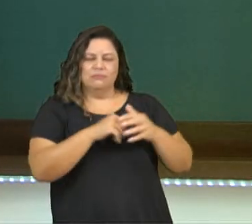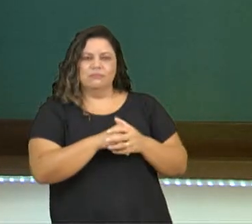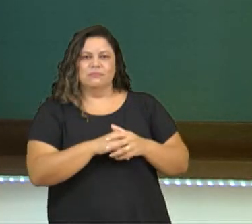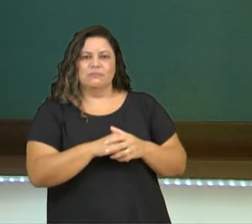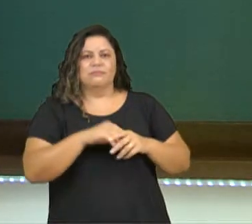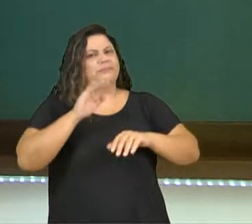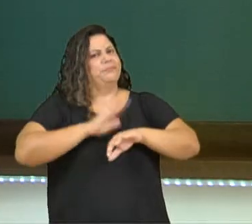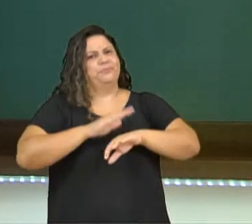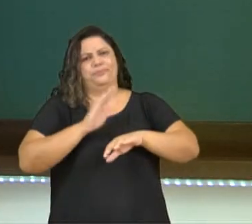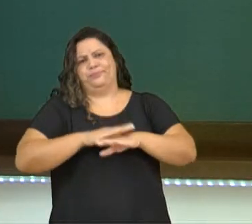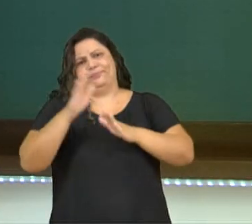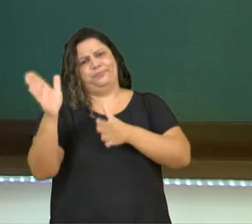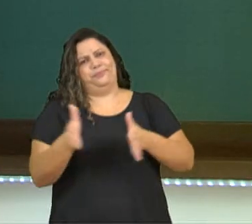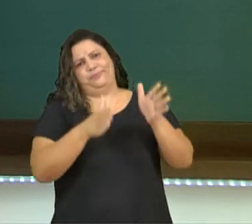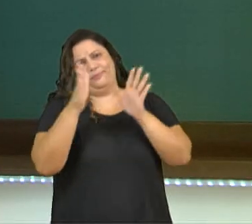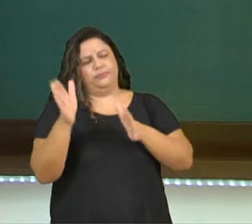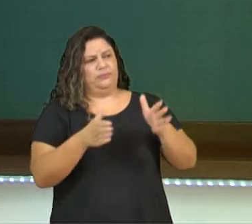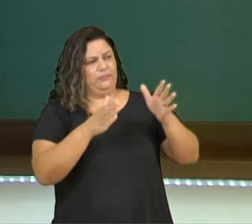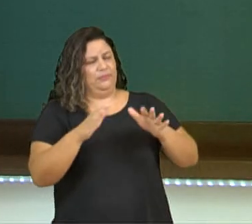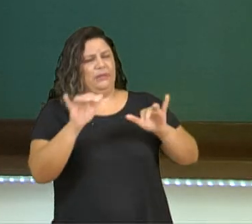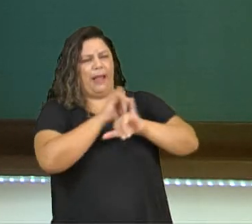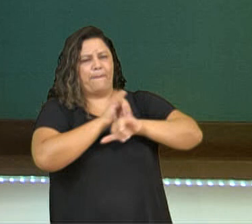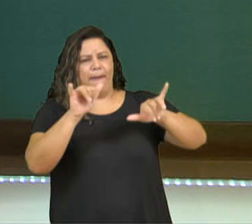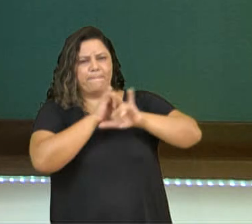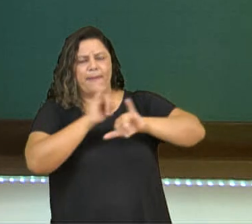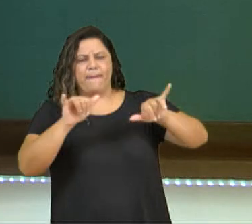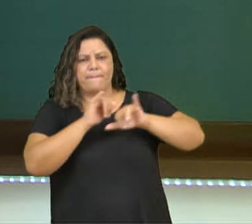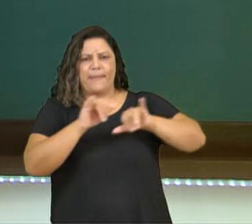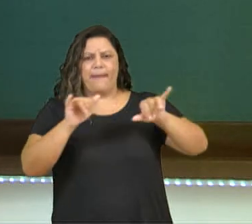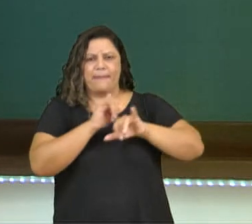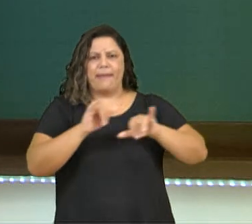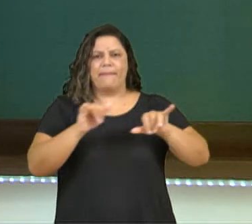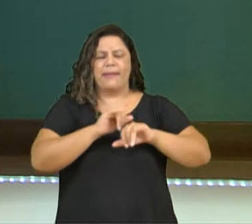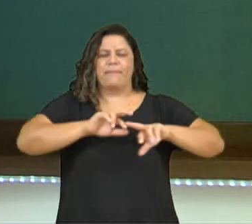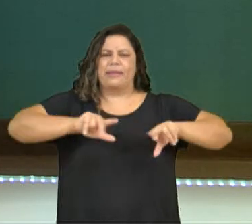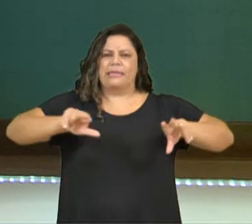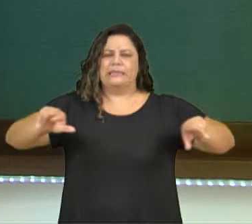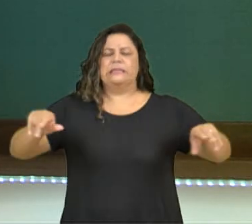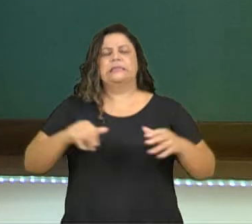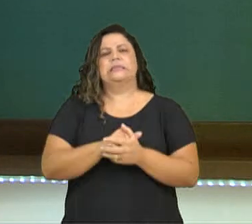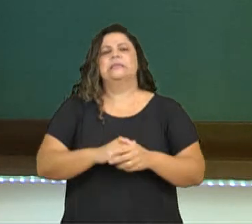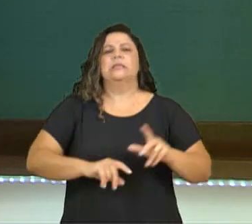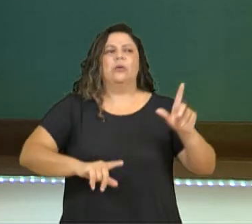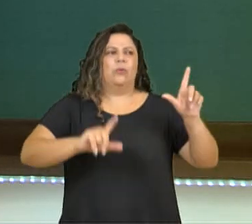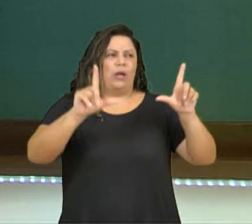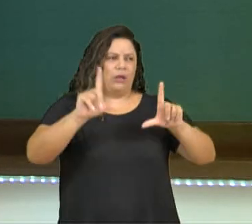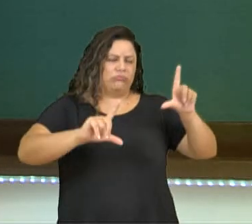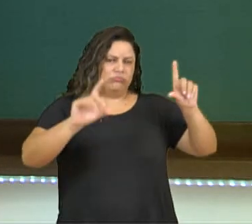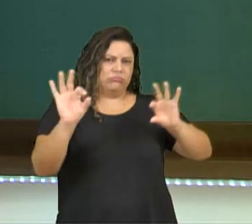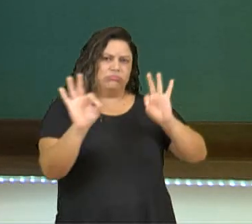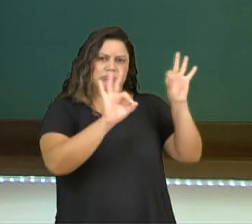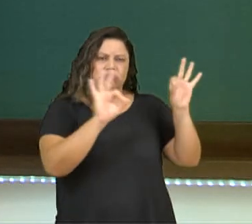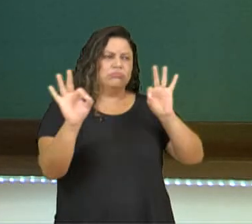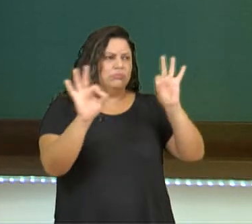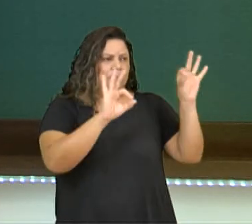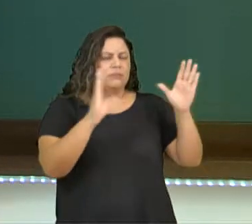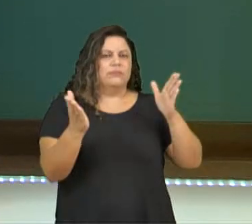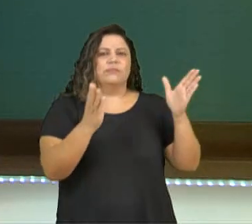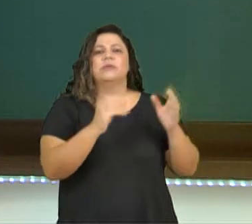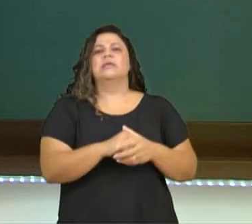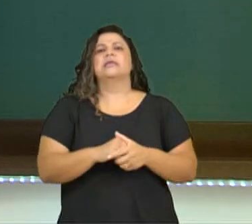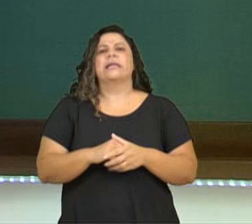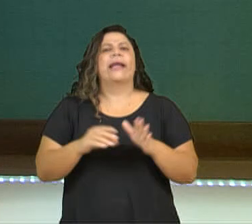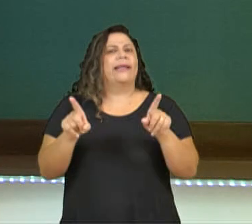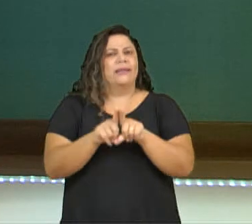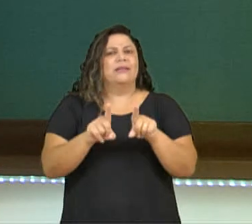todo momento aparecem anúncios publicitários, ou entre a programação ou ainda dentro do próprio